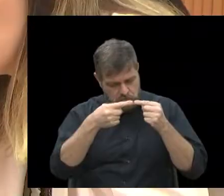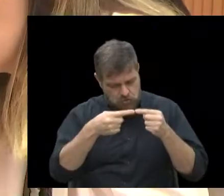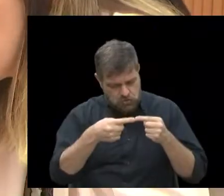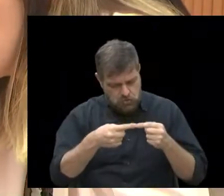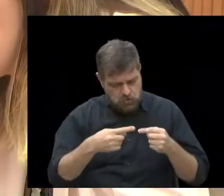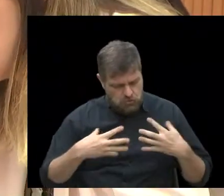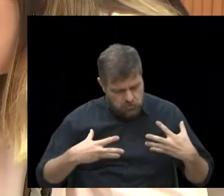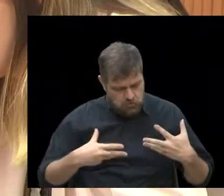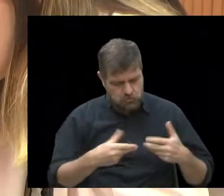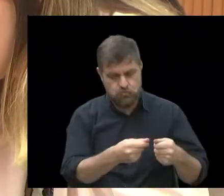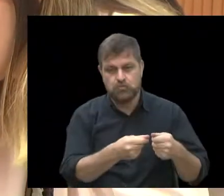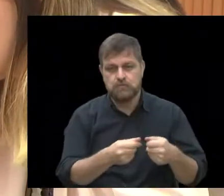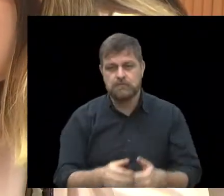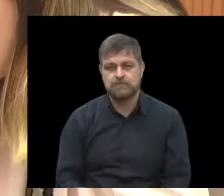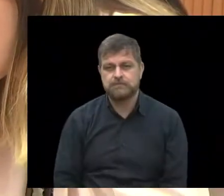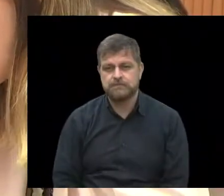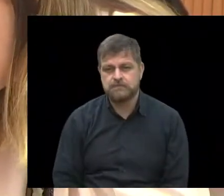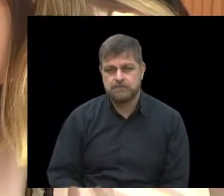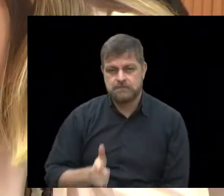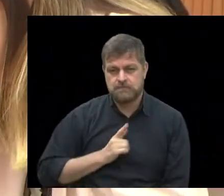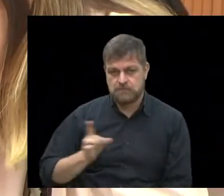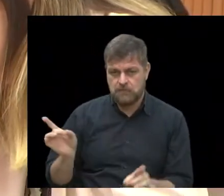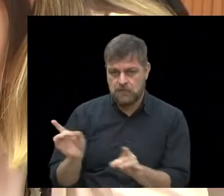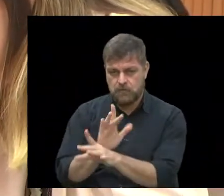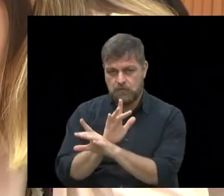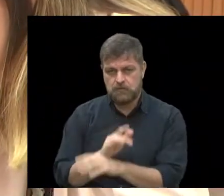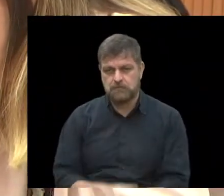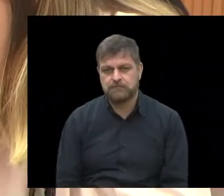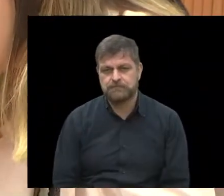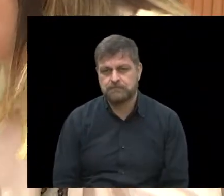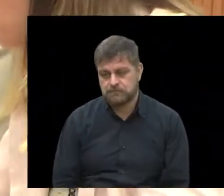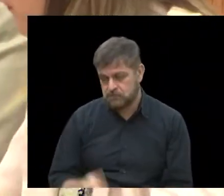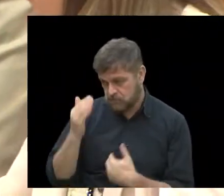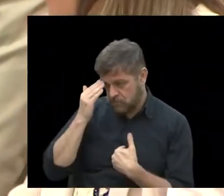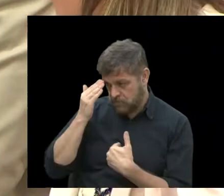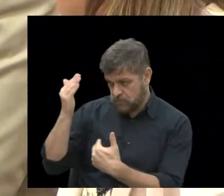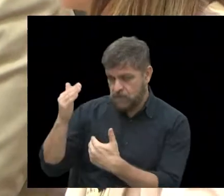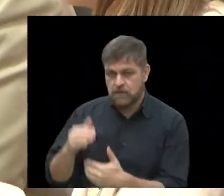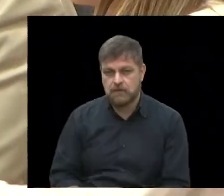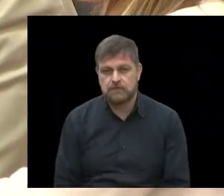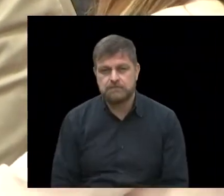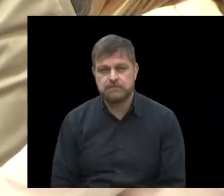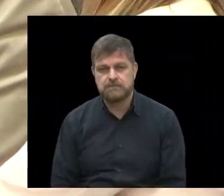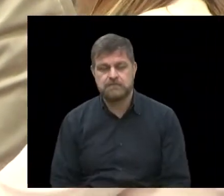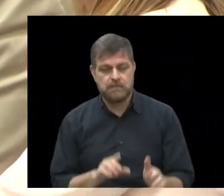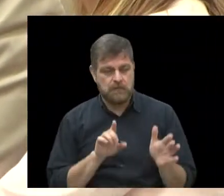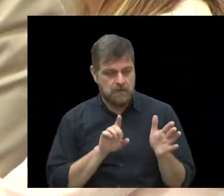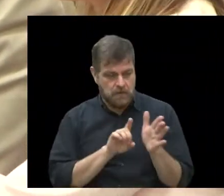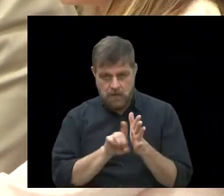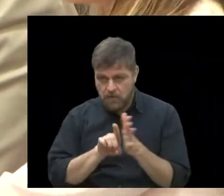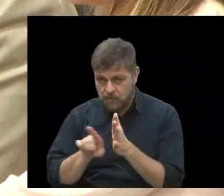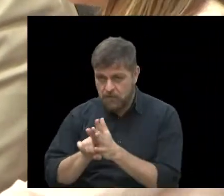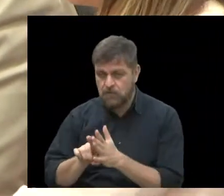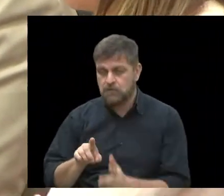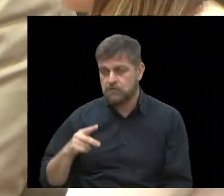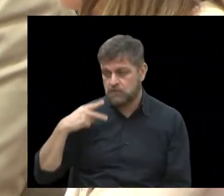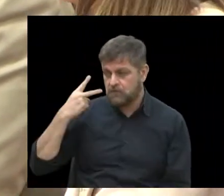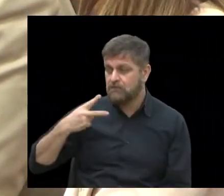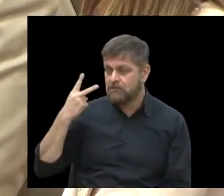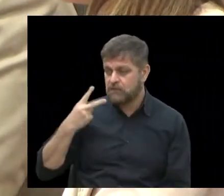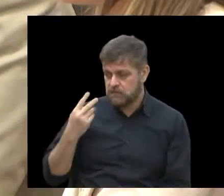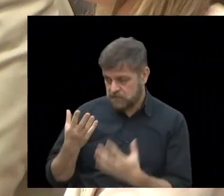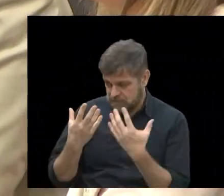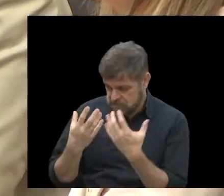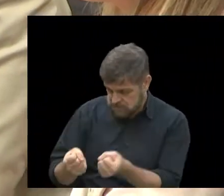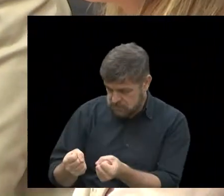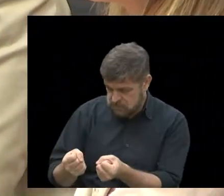presidente. São estas as moções, senhor presidente. Muito obrigado, vereador Carmo Luiz. A matéria aprovada por unanimidade,